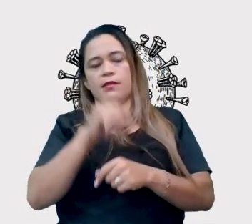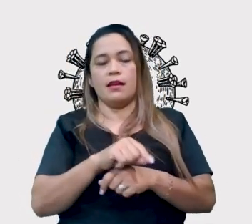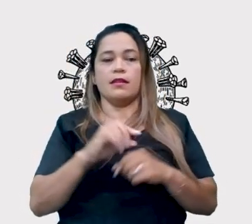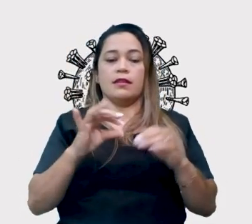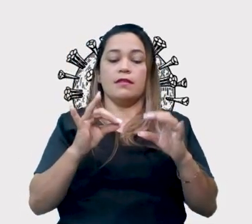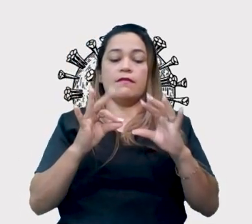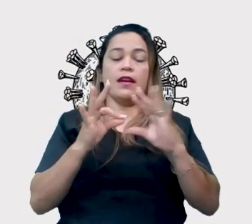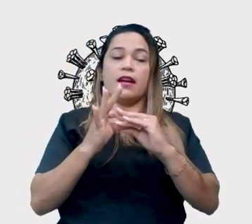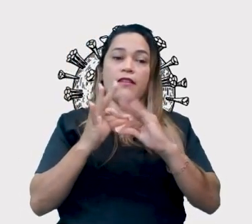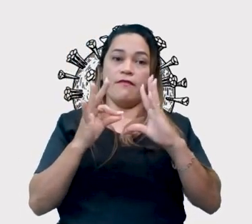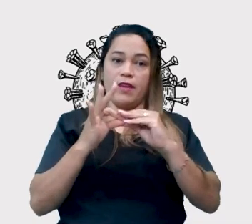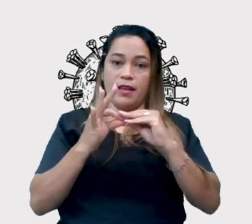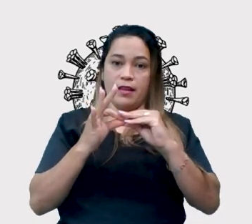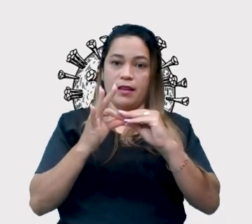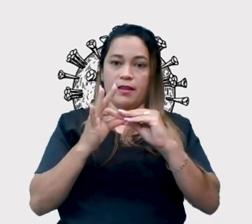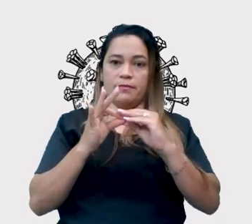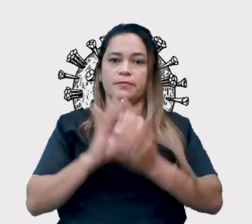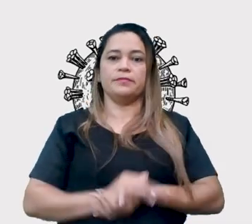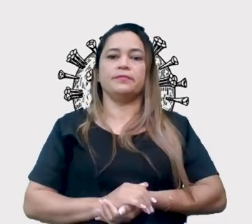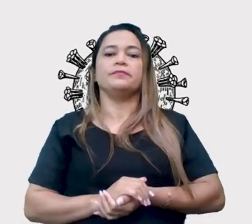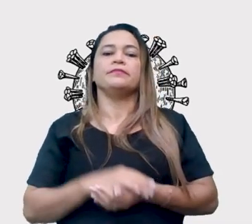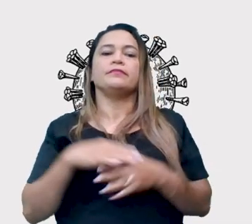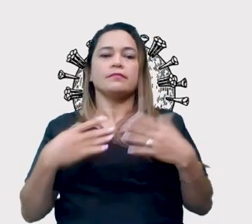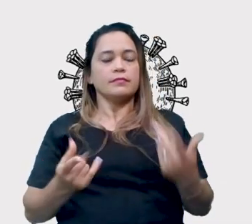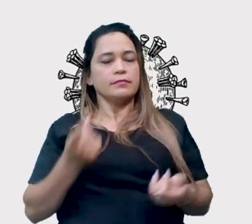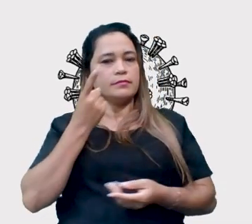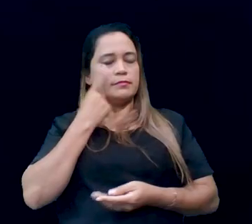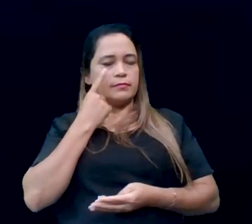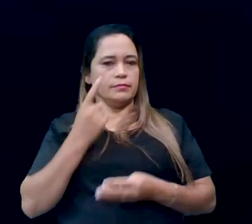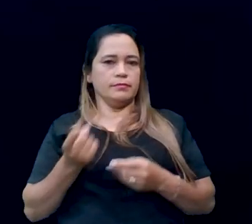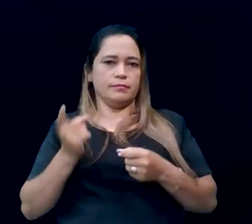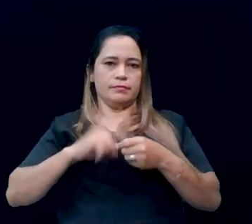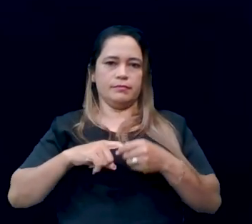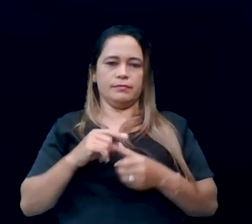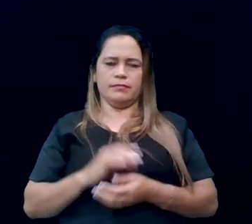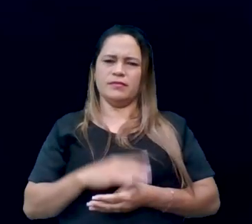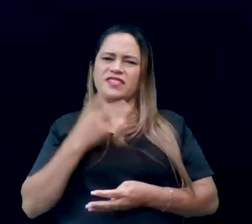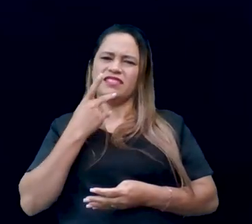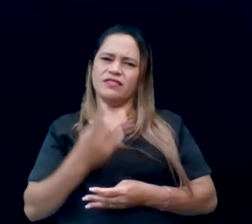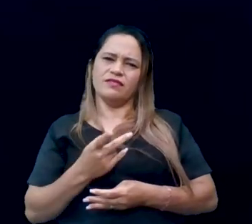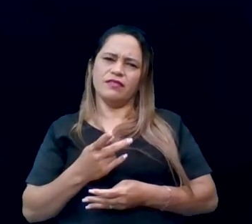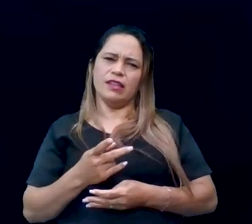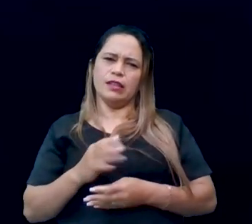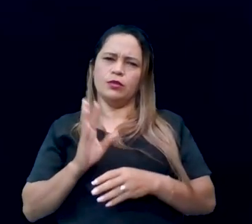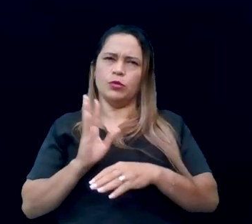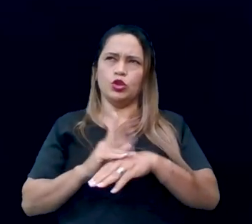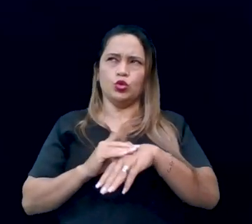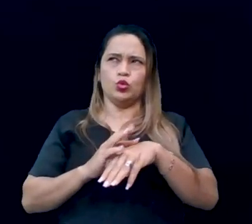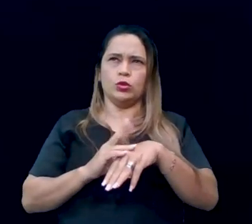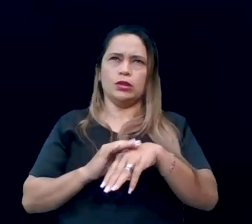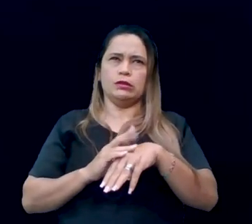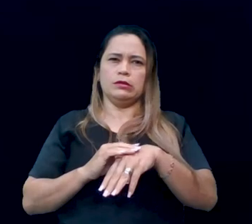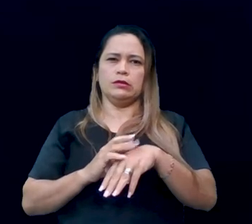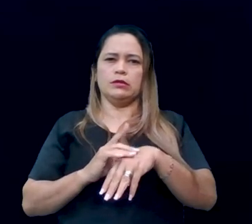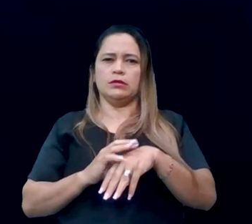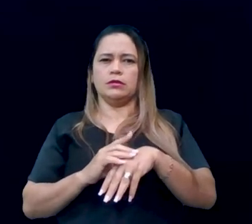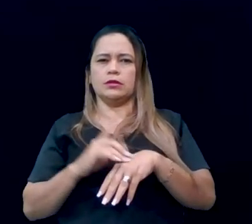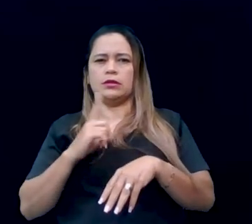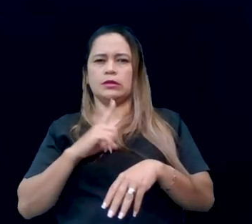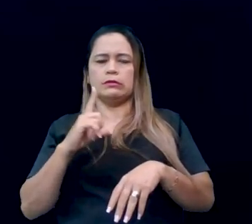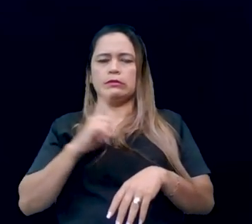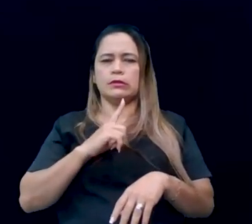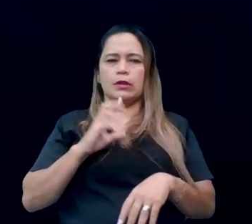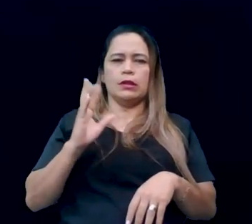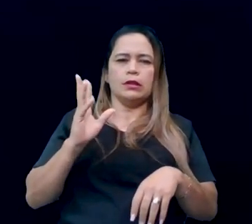o HIV. Volta aqui para mim, moçada. Quando a gente fala sobre uma doença que tem